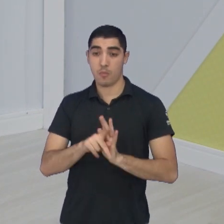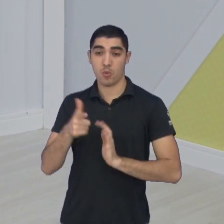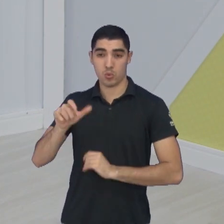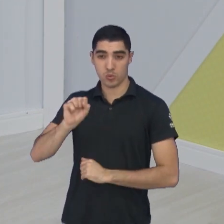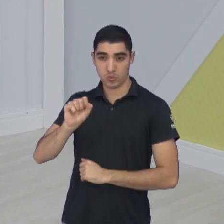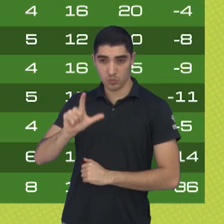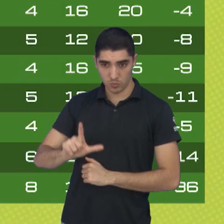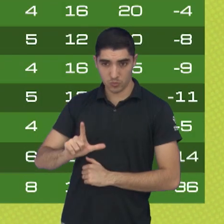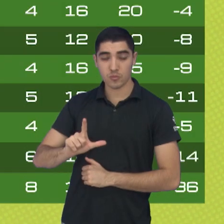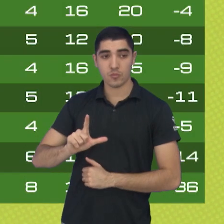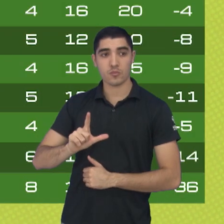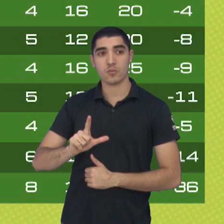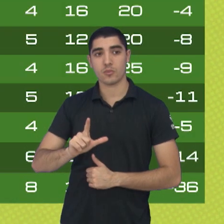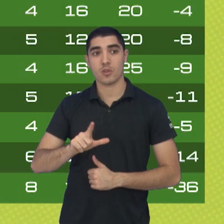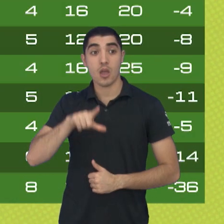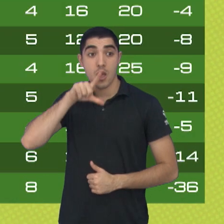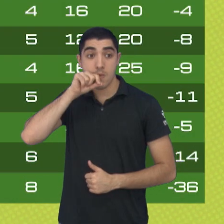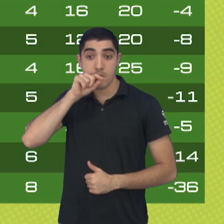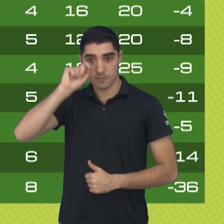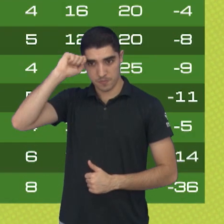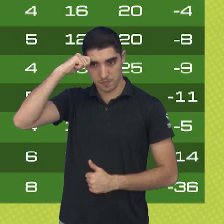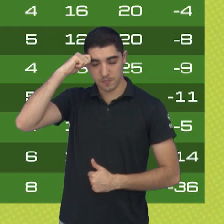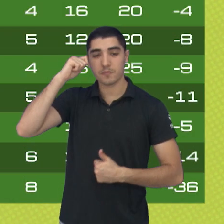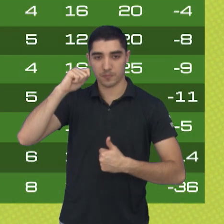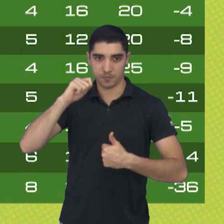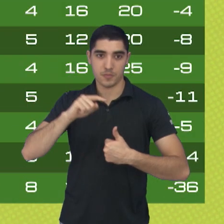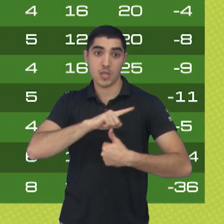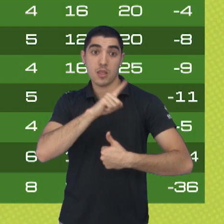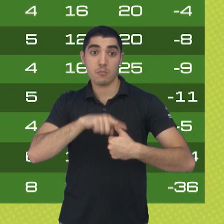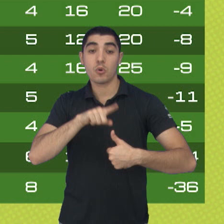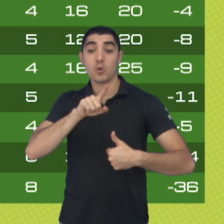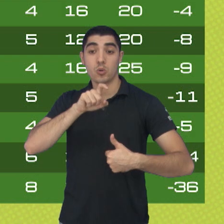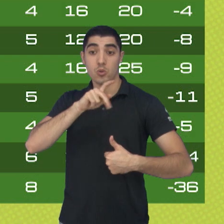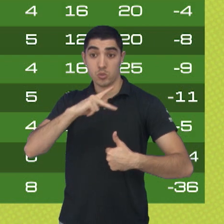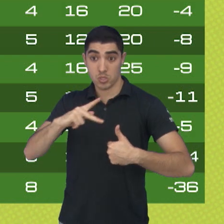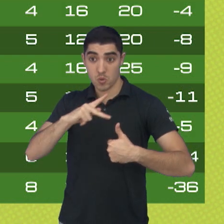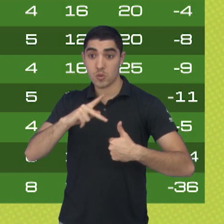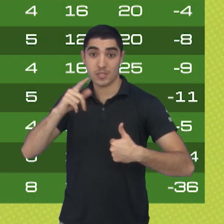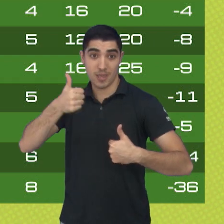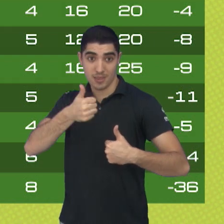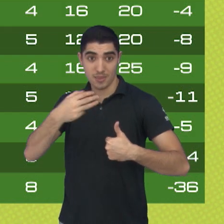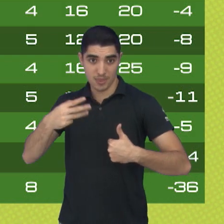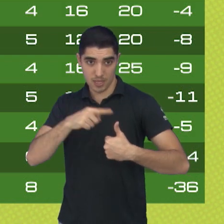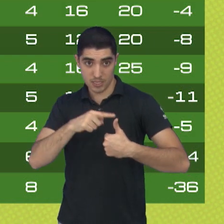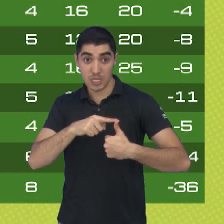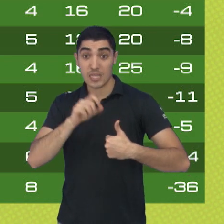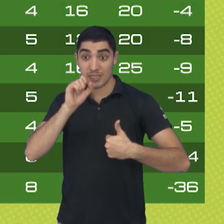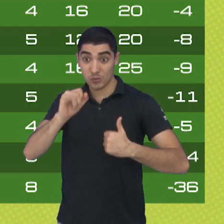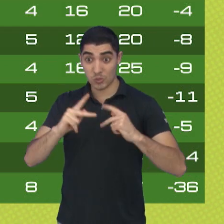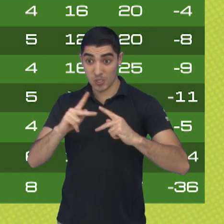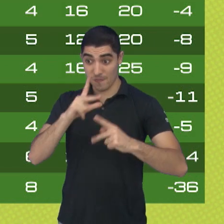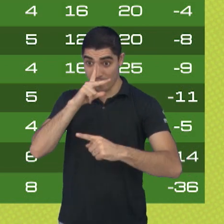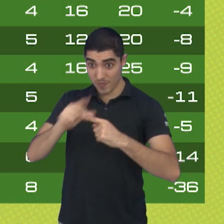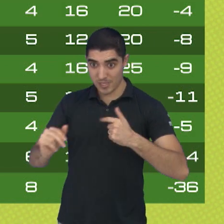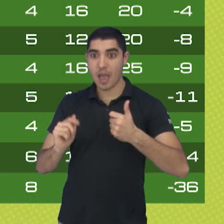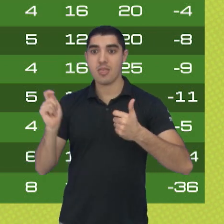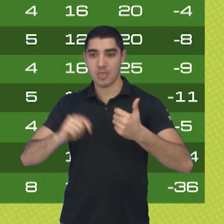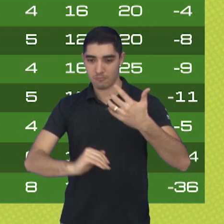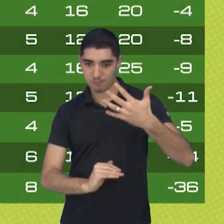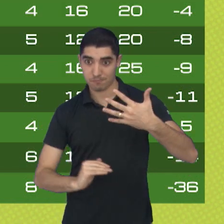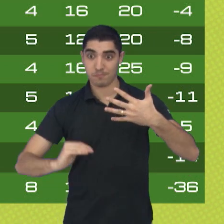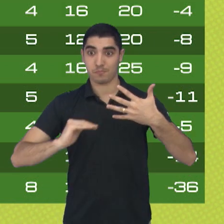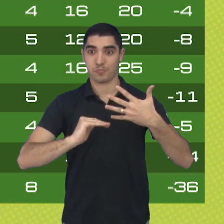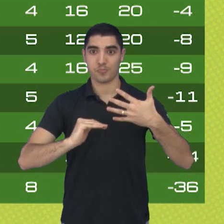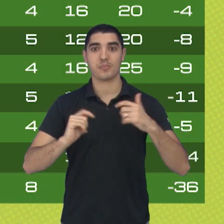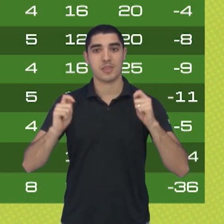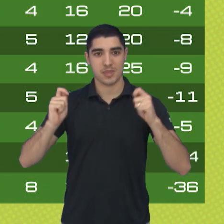em primeirão lá, 13º colocado com 10 pontos, se o São José vencer vai a 13 e dá uma subida considerável na tabela de